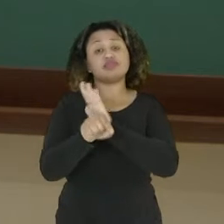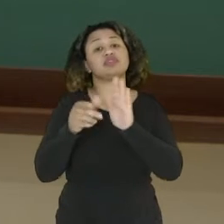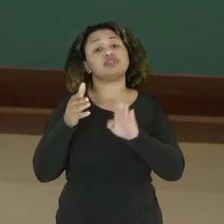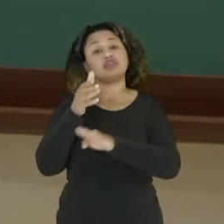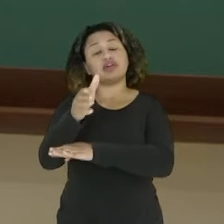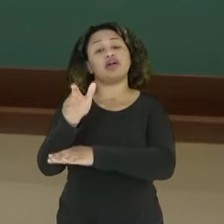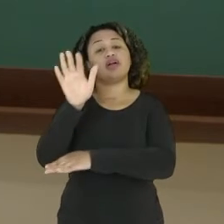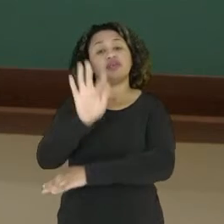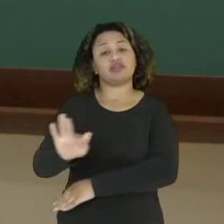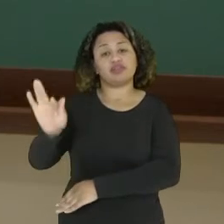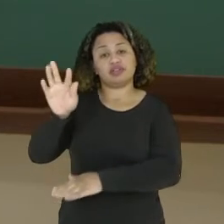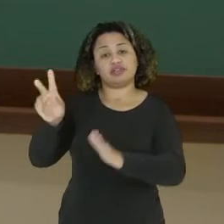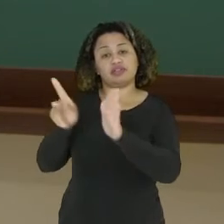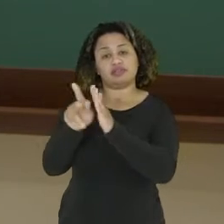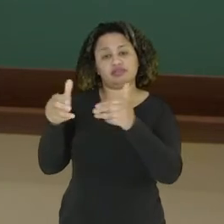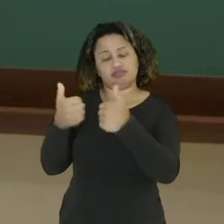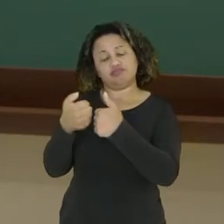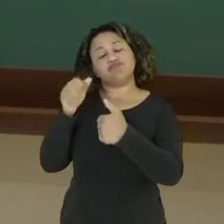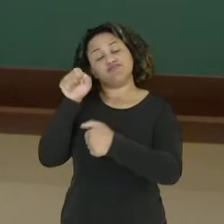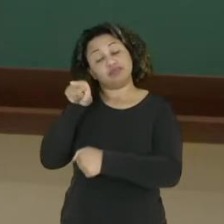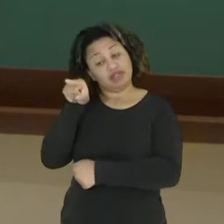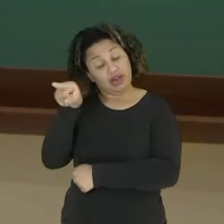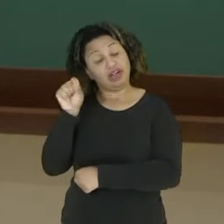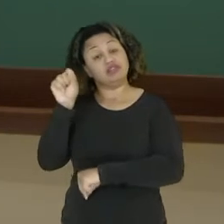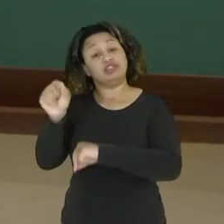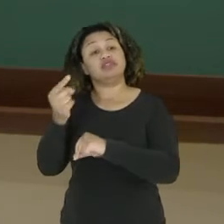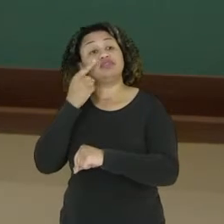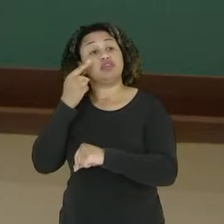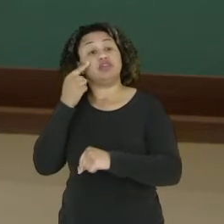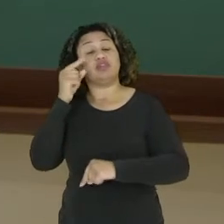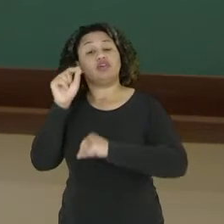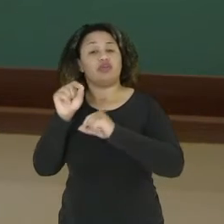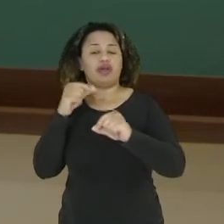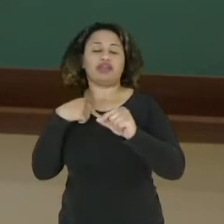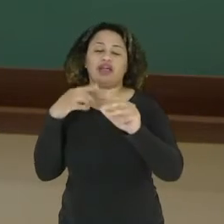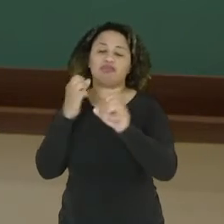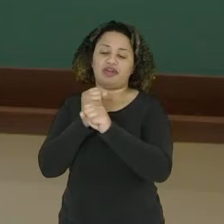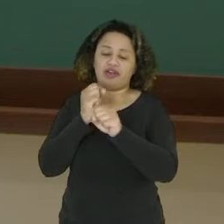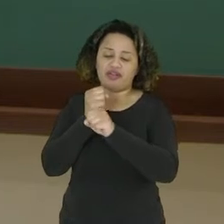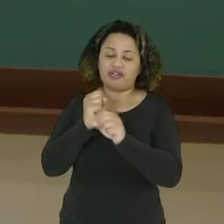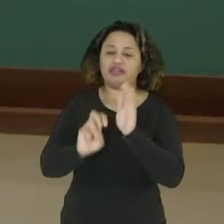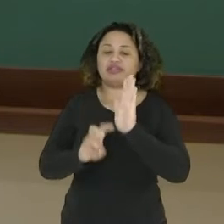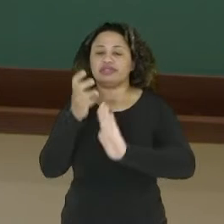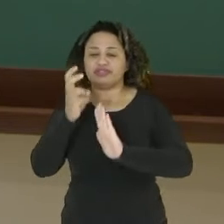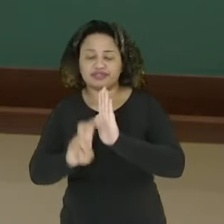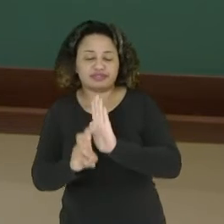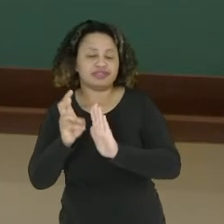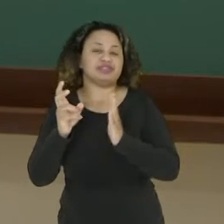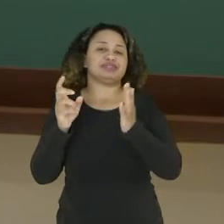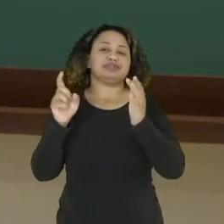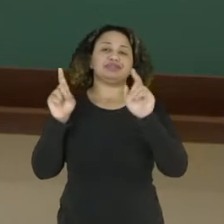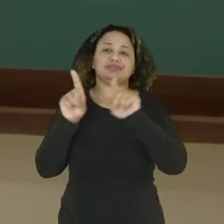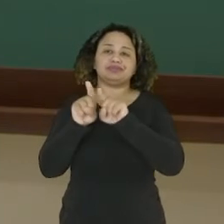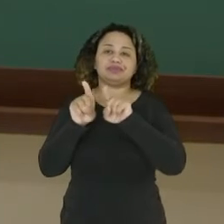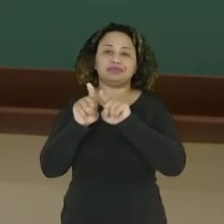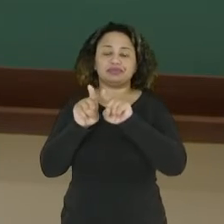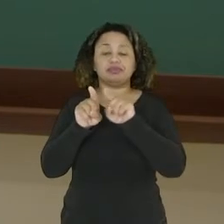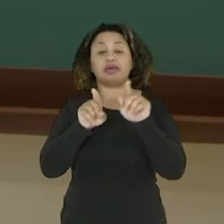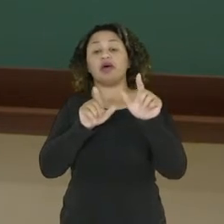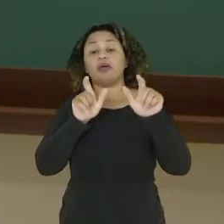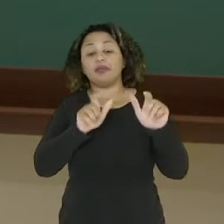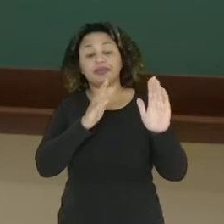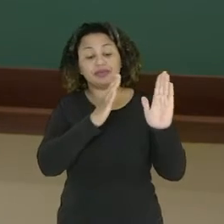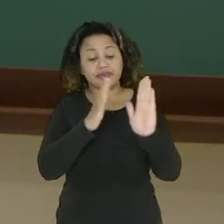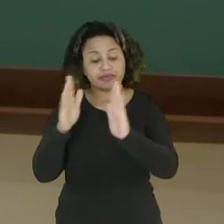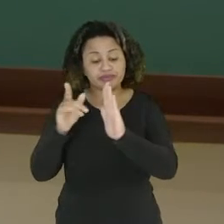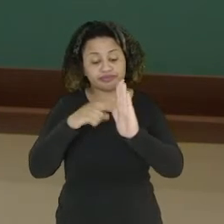no ensino superior e aí sim, né? Lá você vai ver que dá para calcular a energia, né, em determinado ponto da onda.